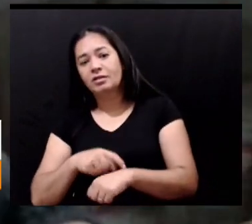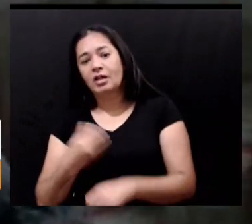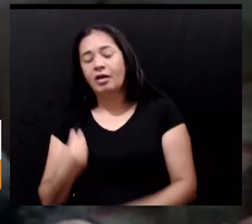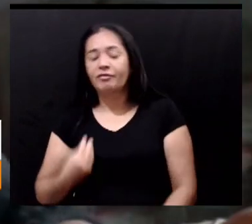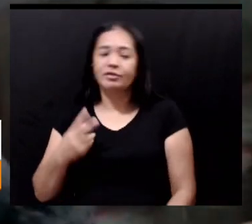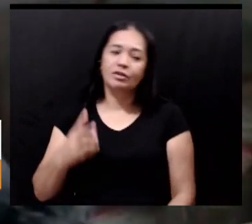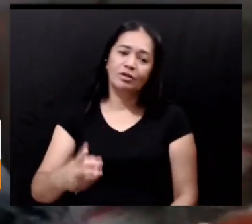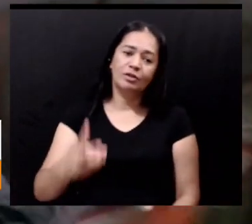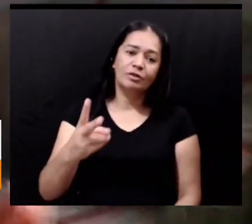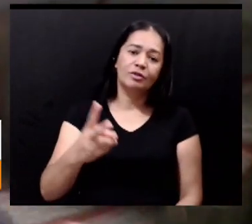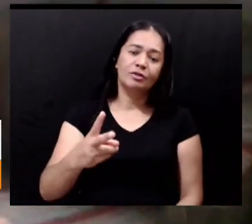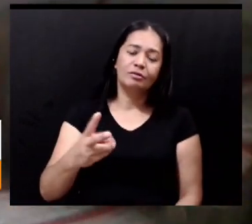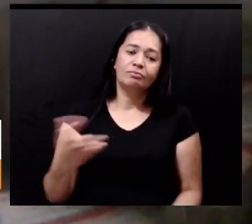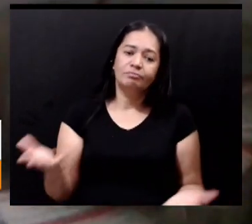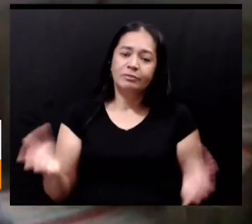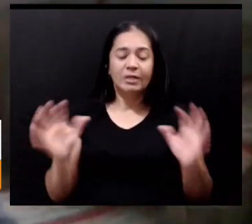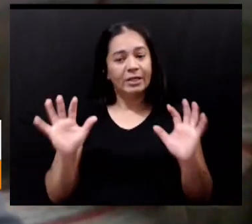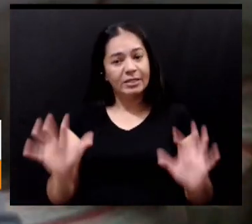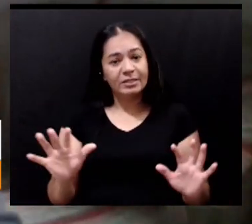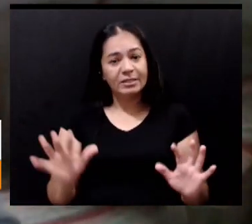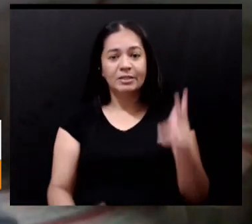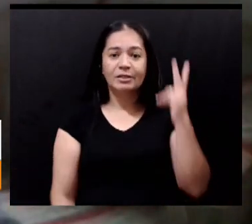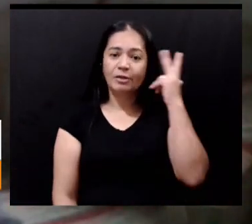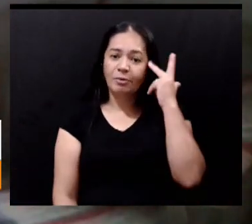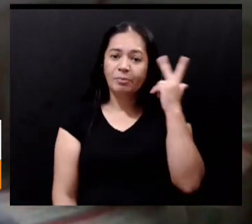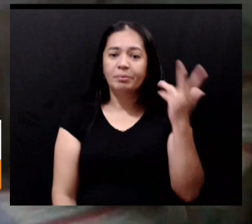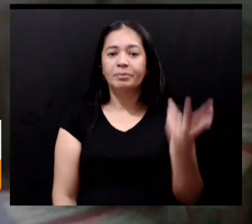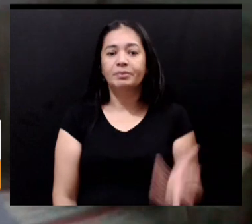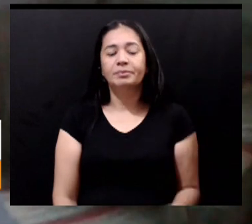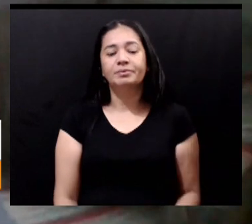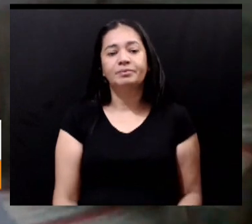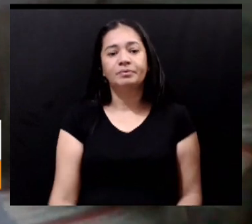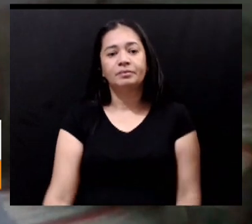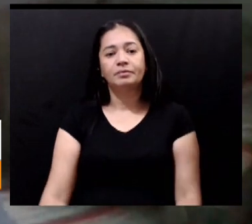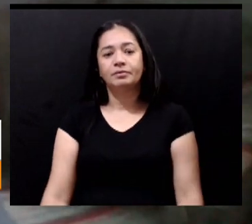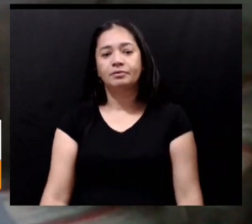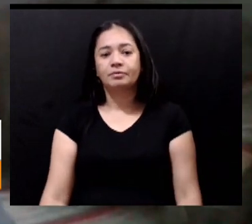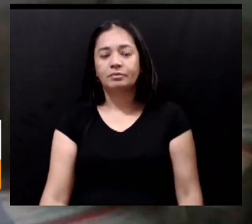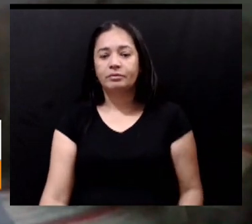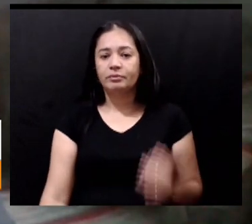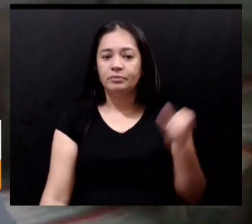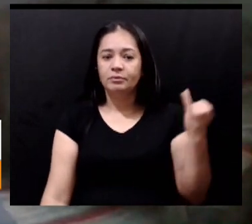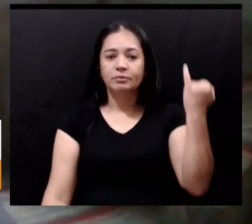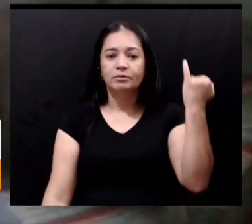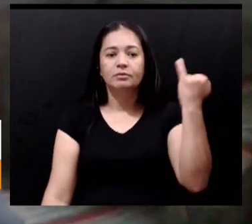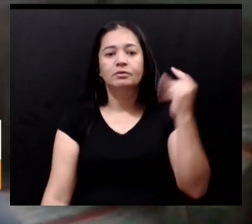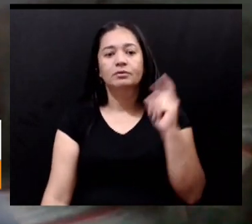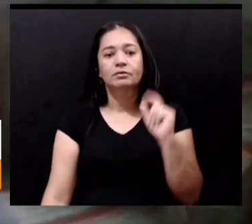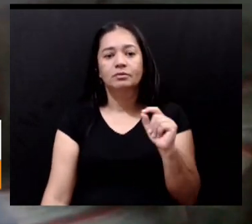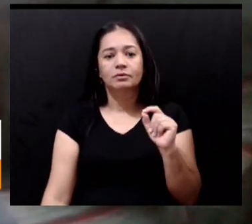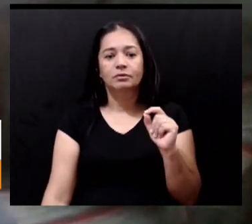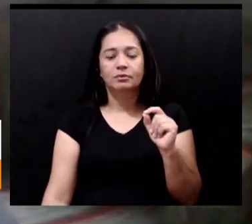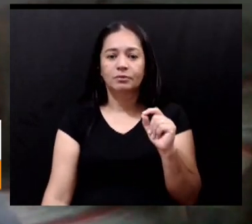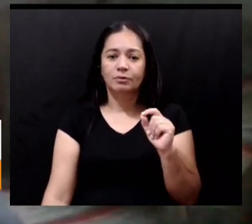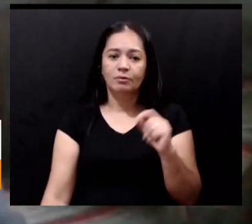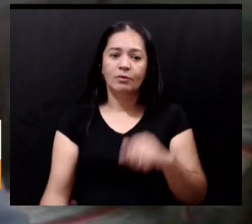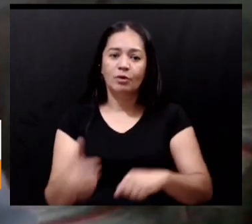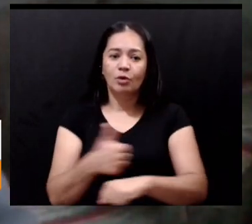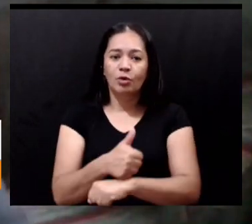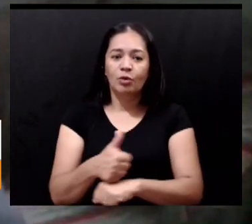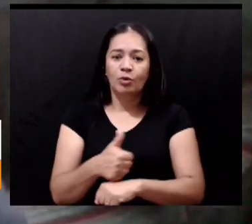que se presente. Né? É muito importante os profissionais que lidam com